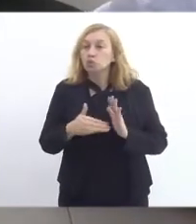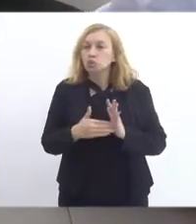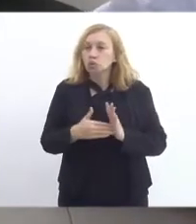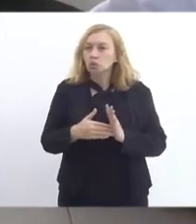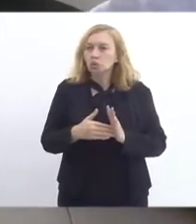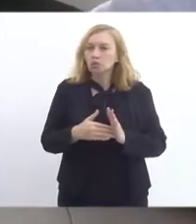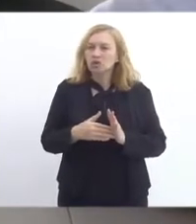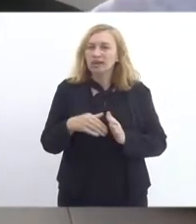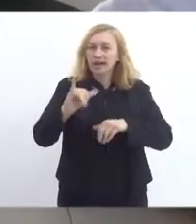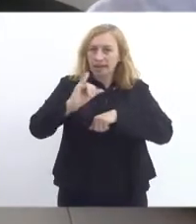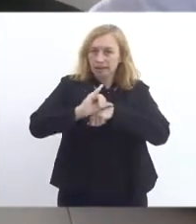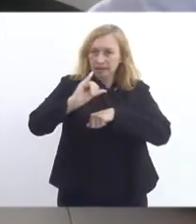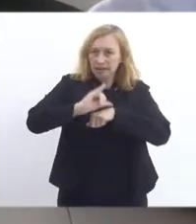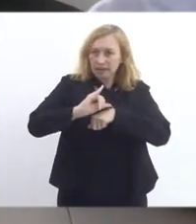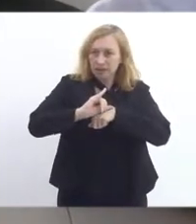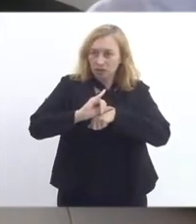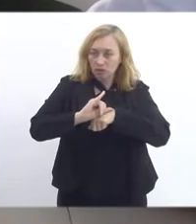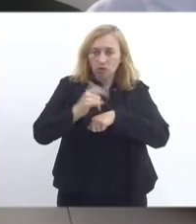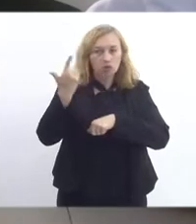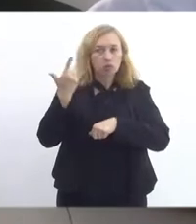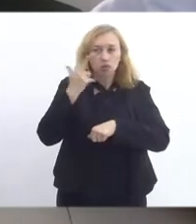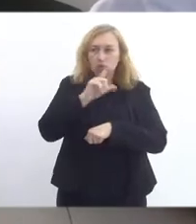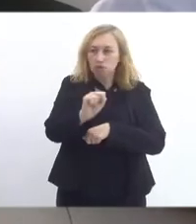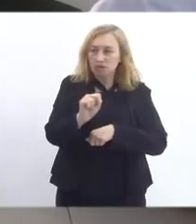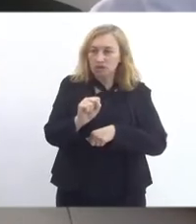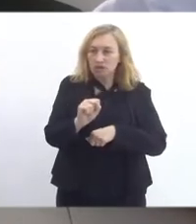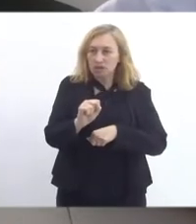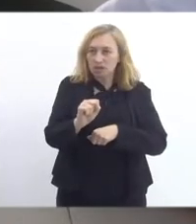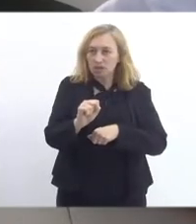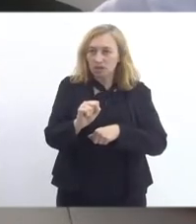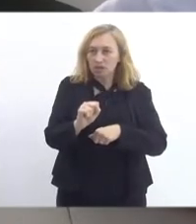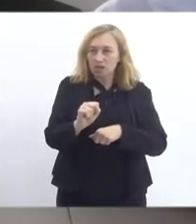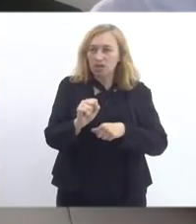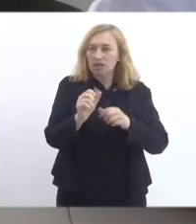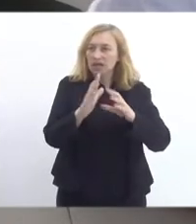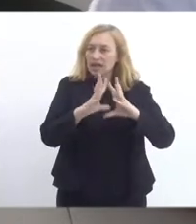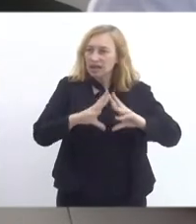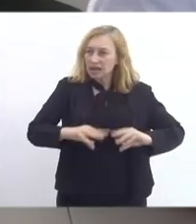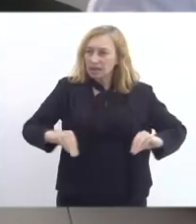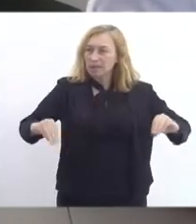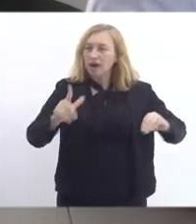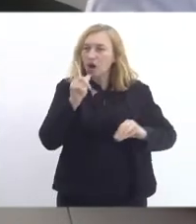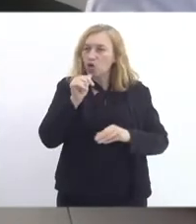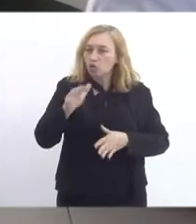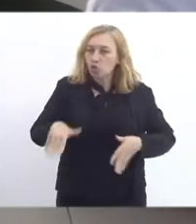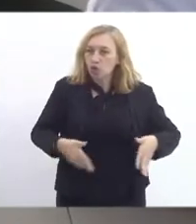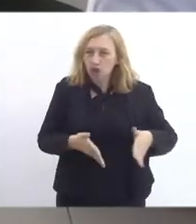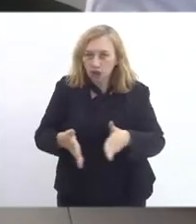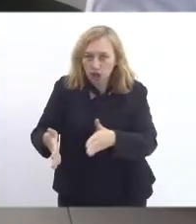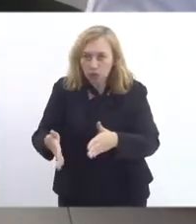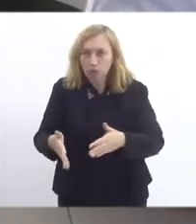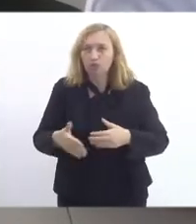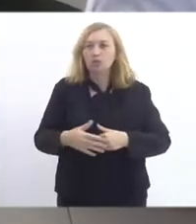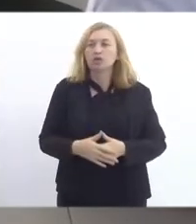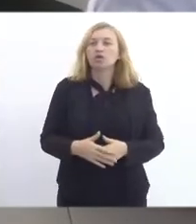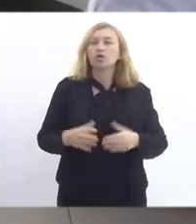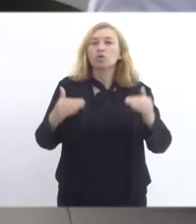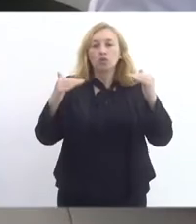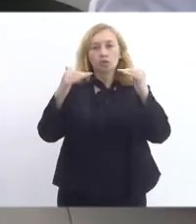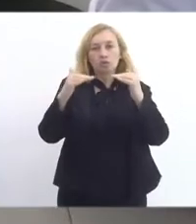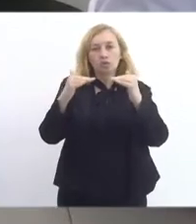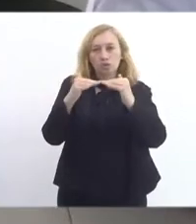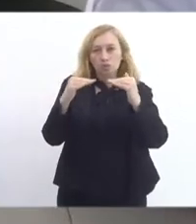todas as capitais que conseguiram despoluir, por exemplo, o Rio Tâmisa, o Reno, o Tejo, etc.,